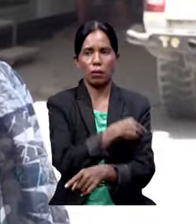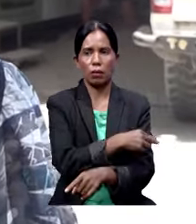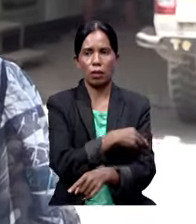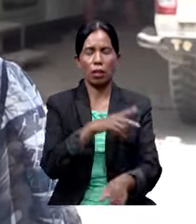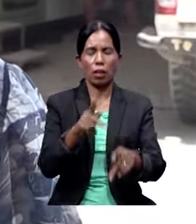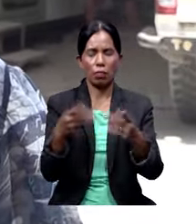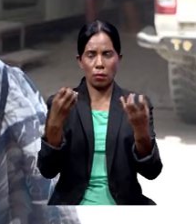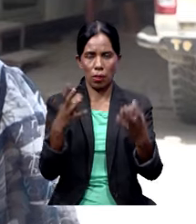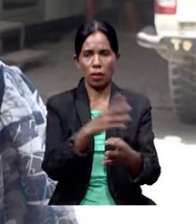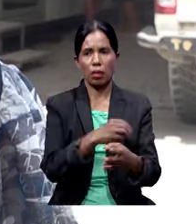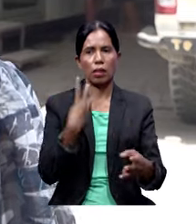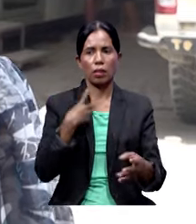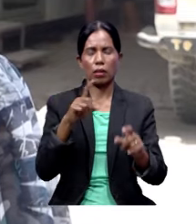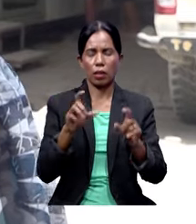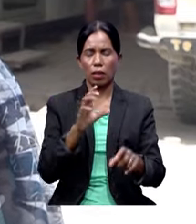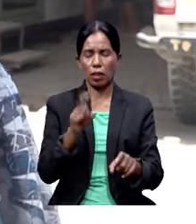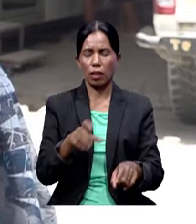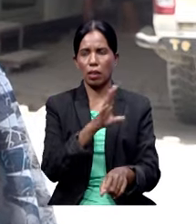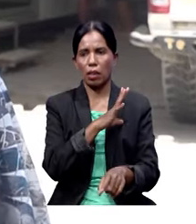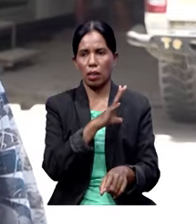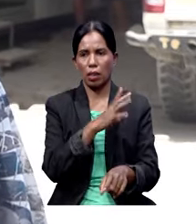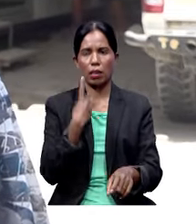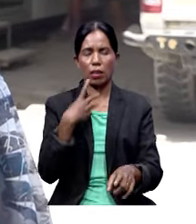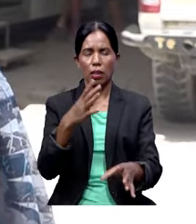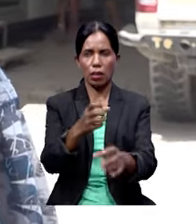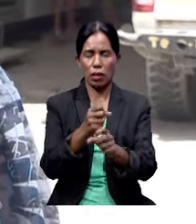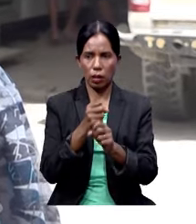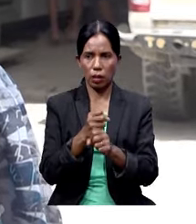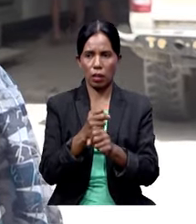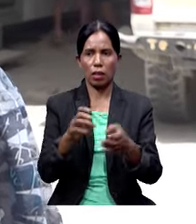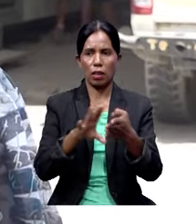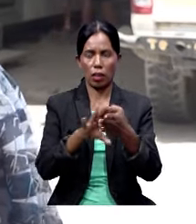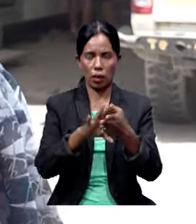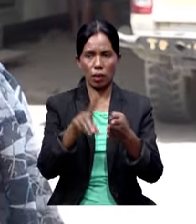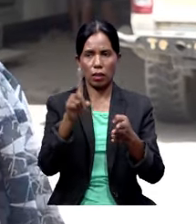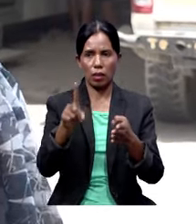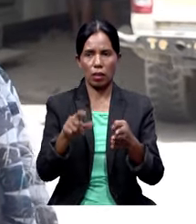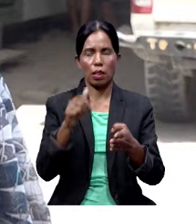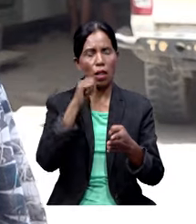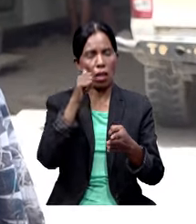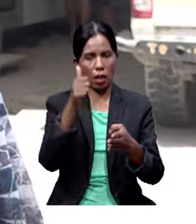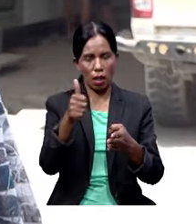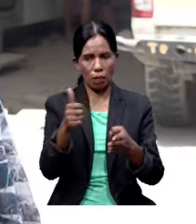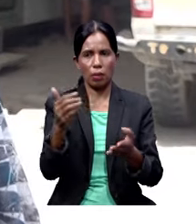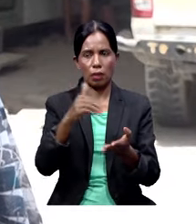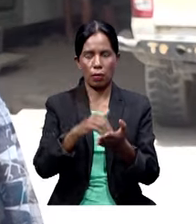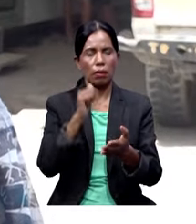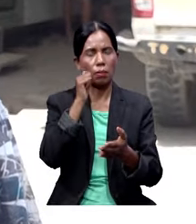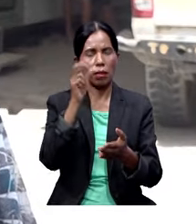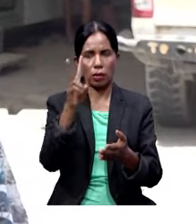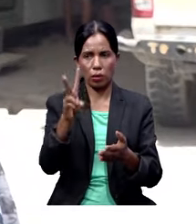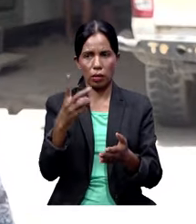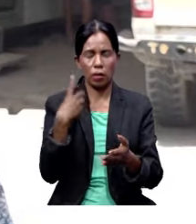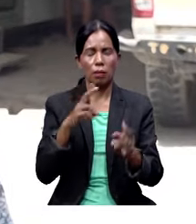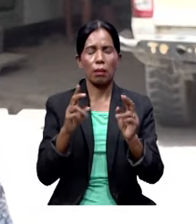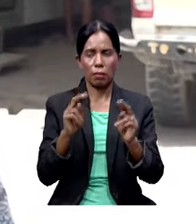barra depois tem que ir malo da laruma tem que sim o cartão que coane de avan fale lá em Bairro fale que temos precisa